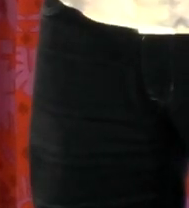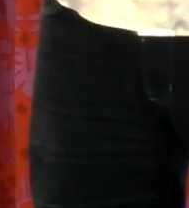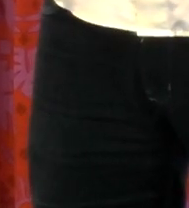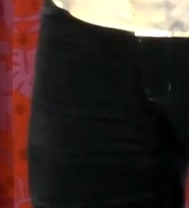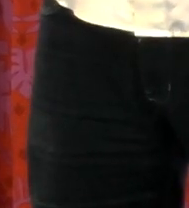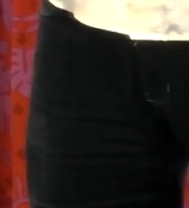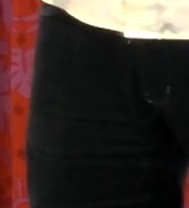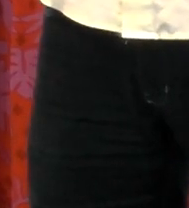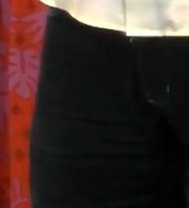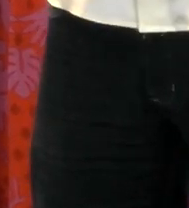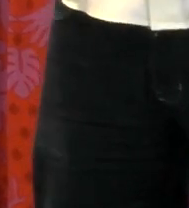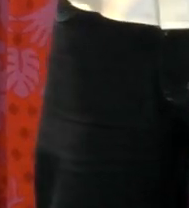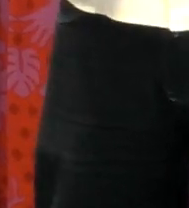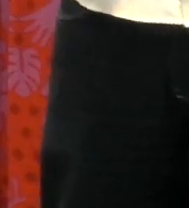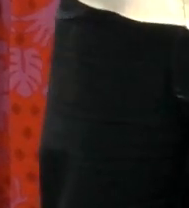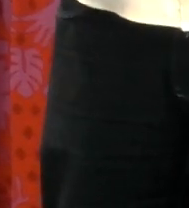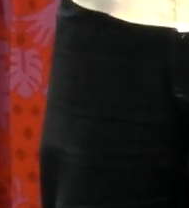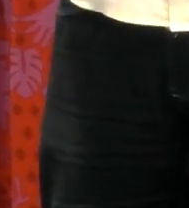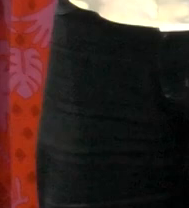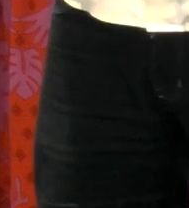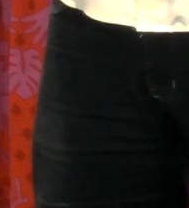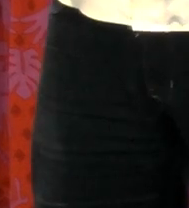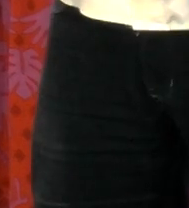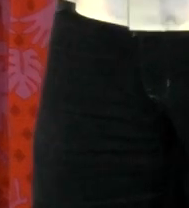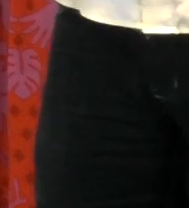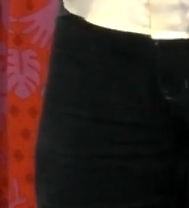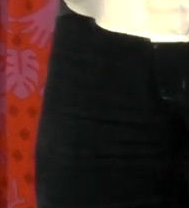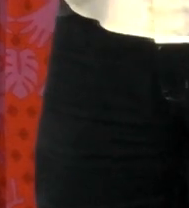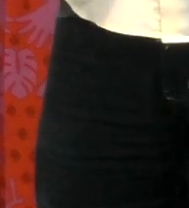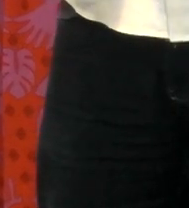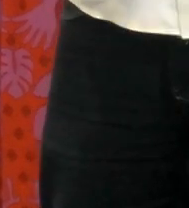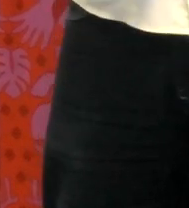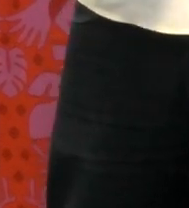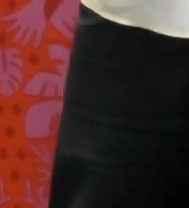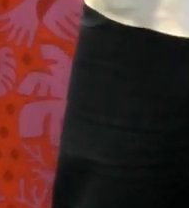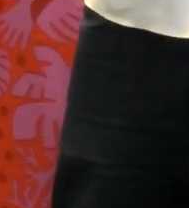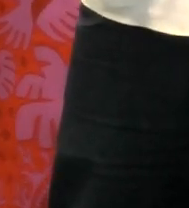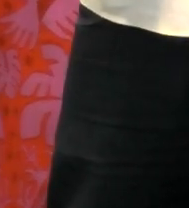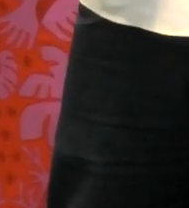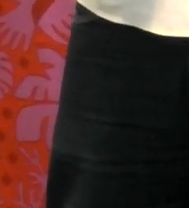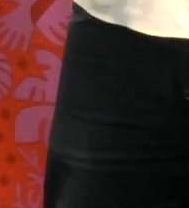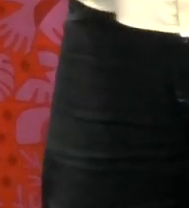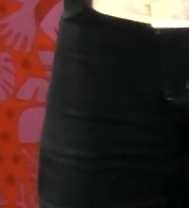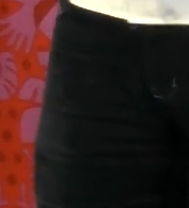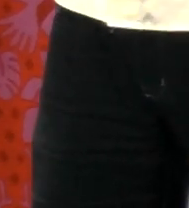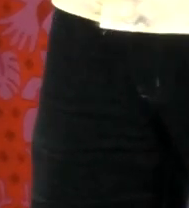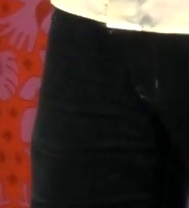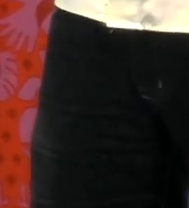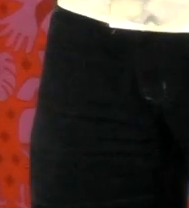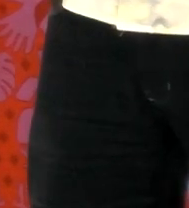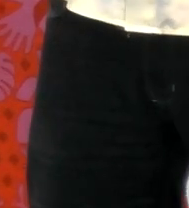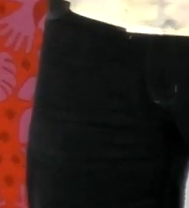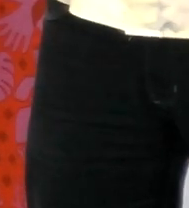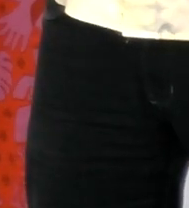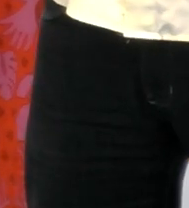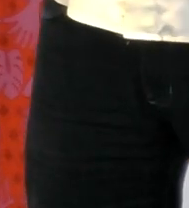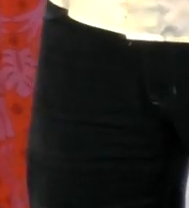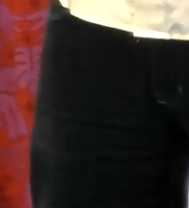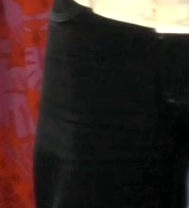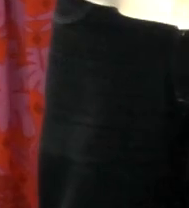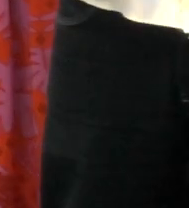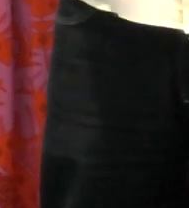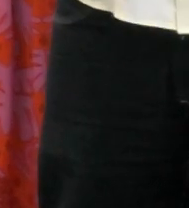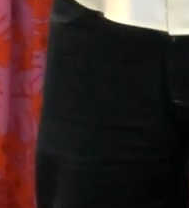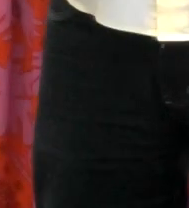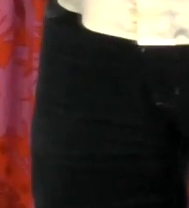plano de saúde não cumpre algo que ele deu origem contratual então isso precisa ser avaliado a questão dos